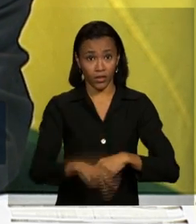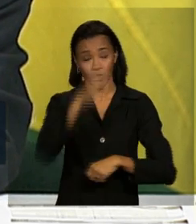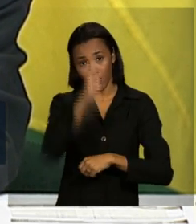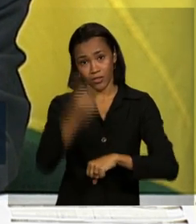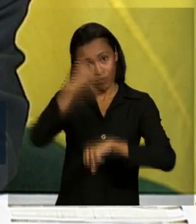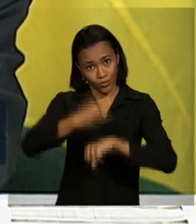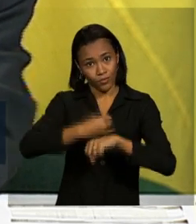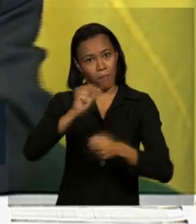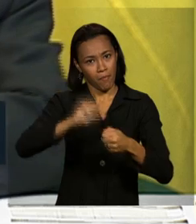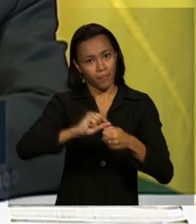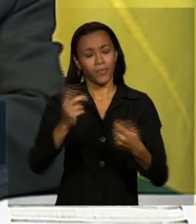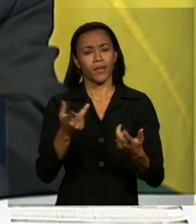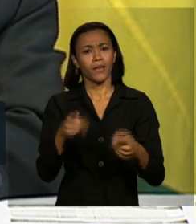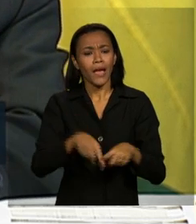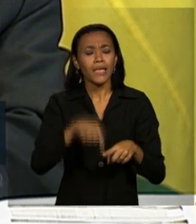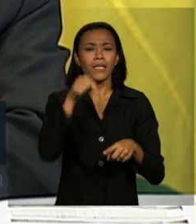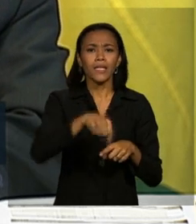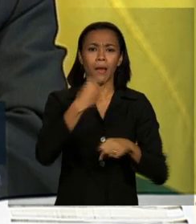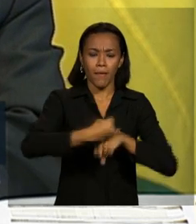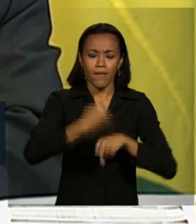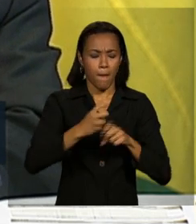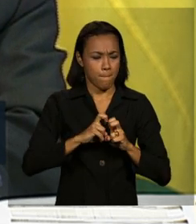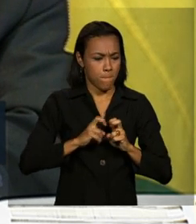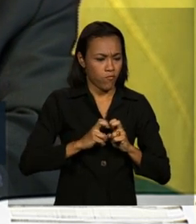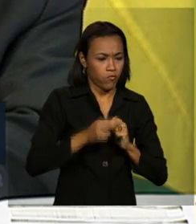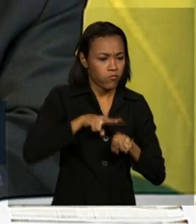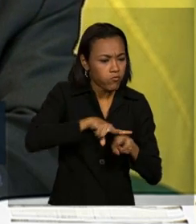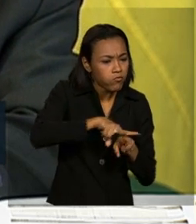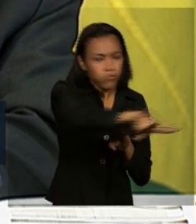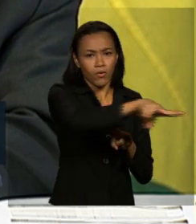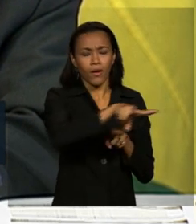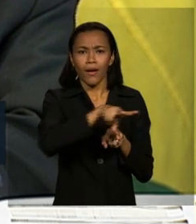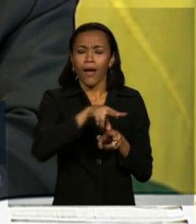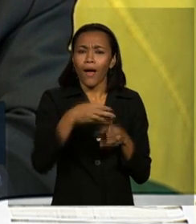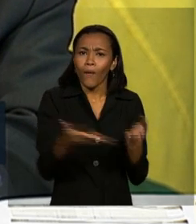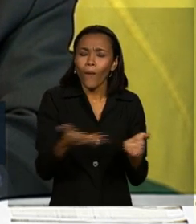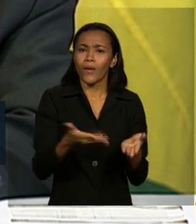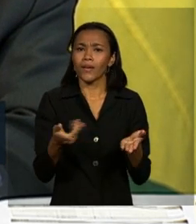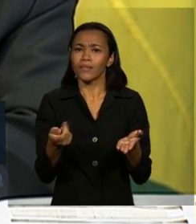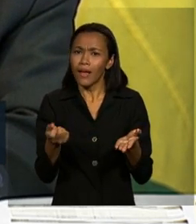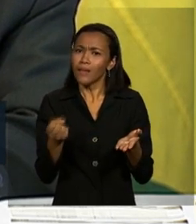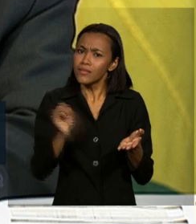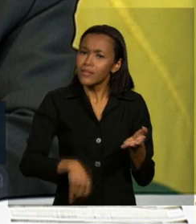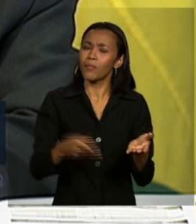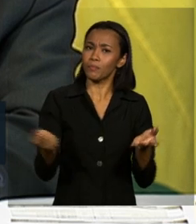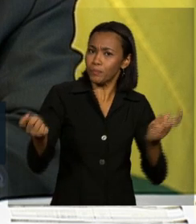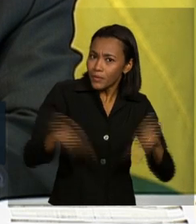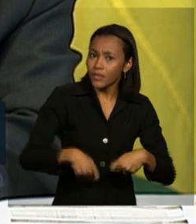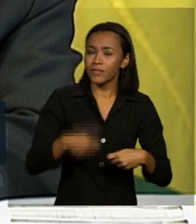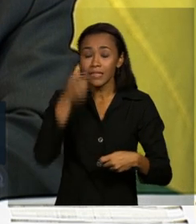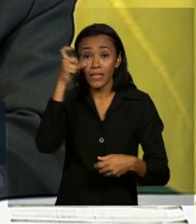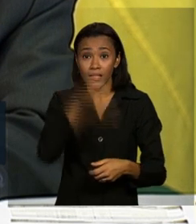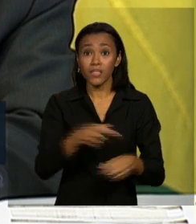e com os trilhos o que nós observamos é que nós estamos chegando perto do momento em que sim vai ser vai ser